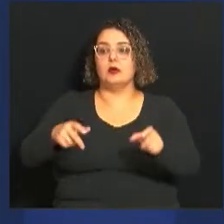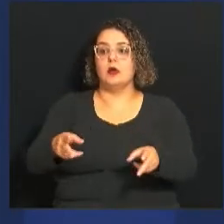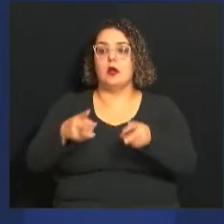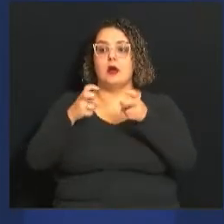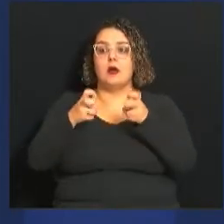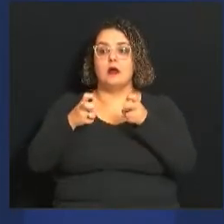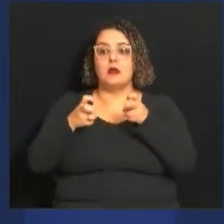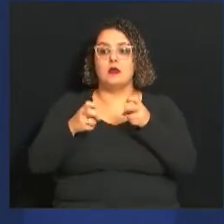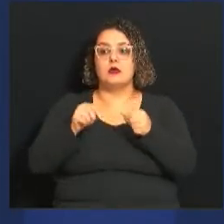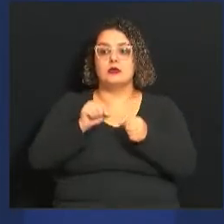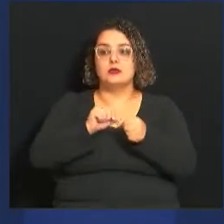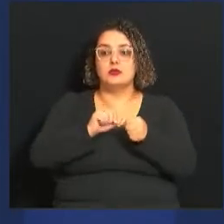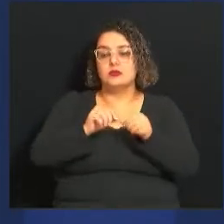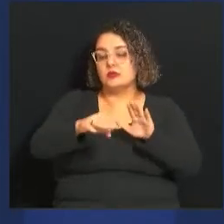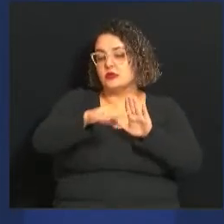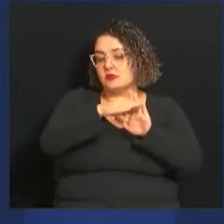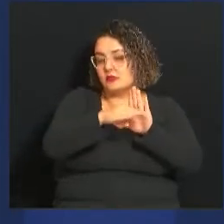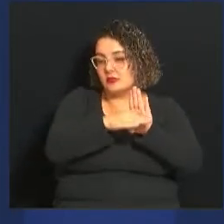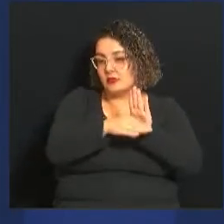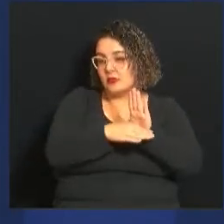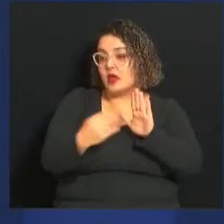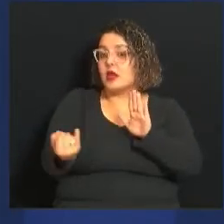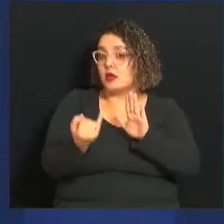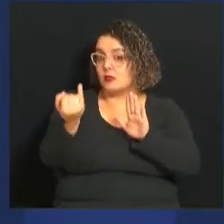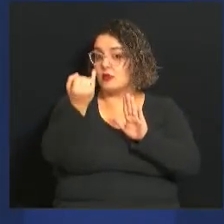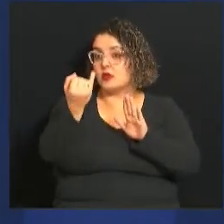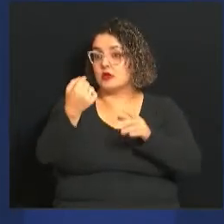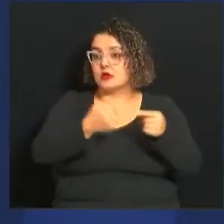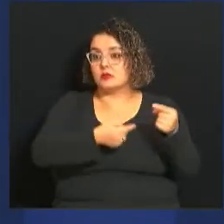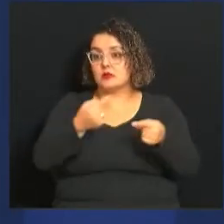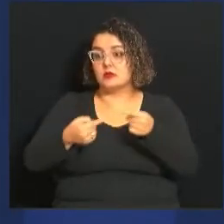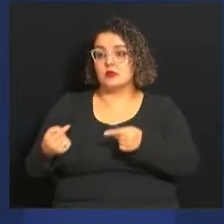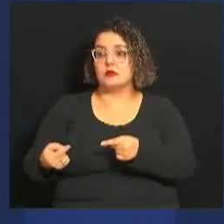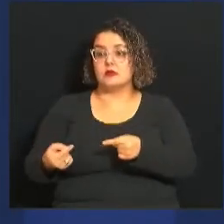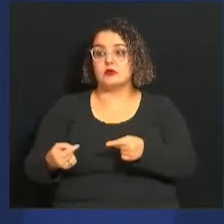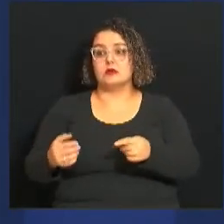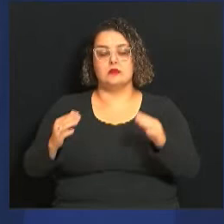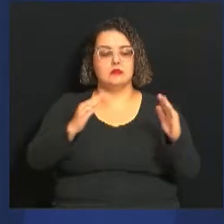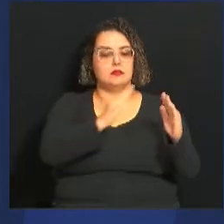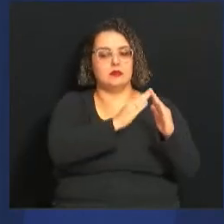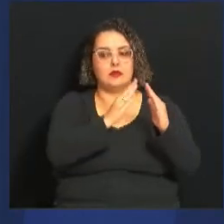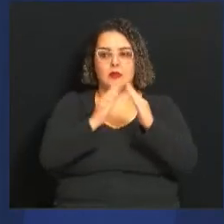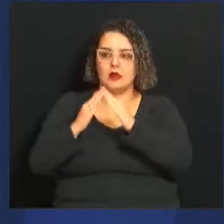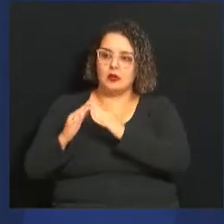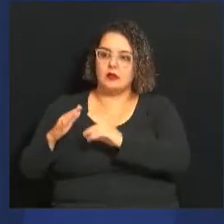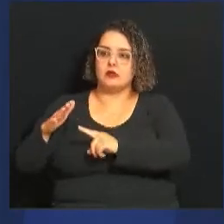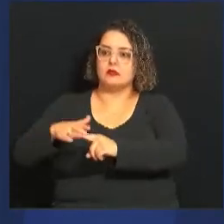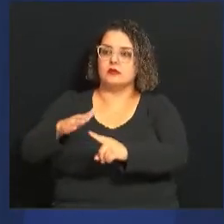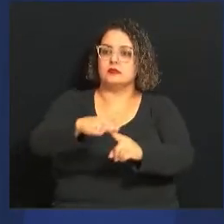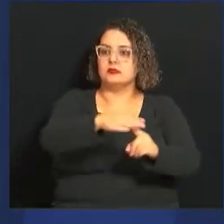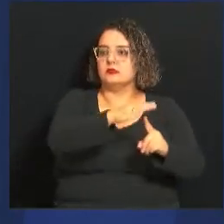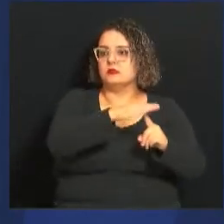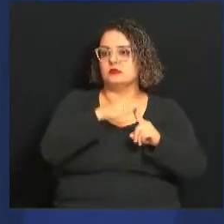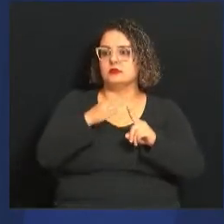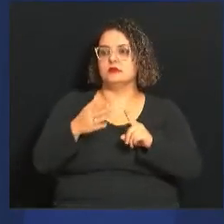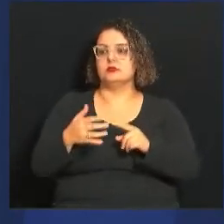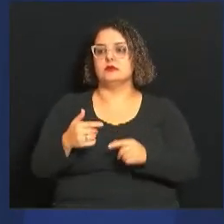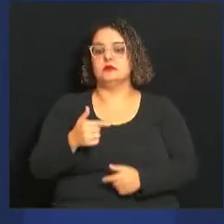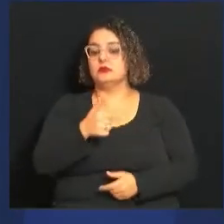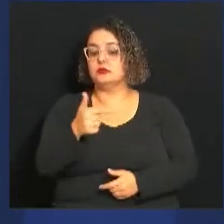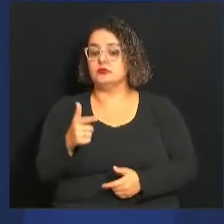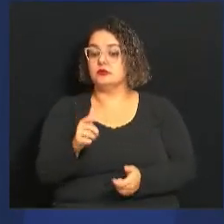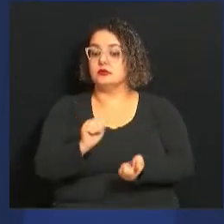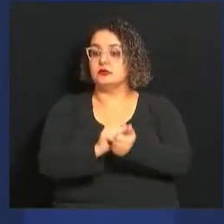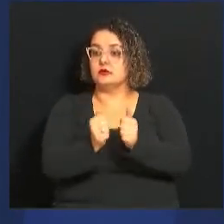tinham pautas ali que eram importantes discutir, como a questão da moradia, a questão ambiental, que não coube ali naquele tempo